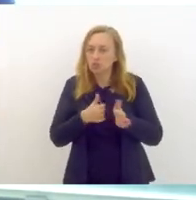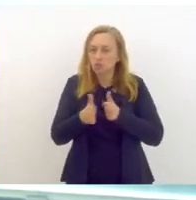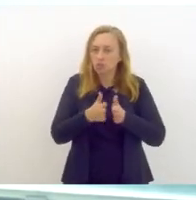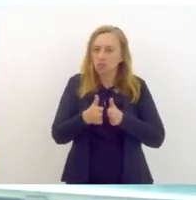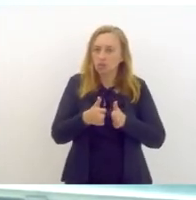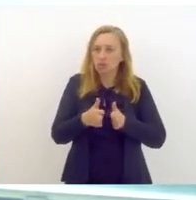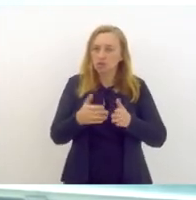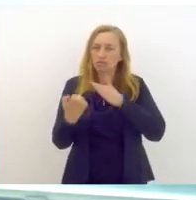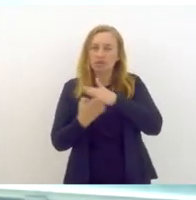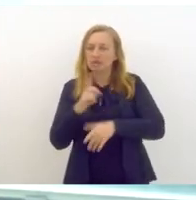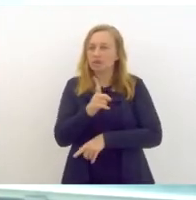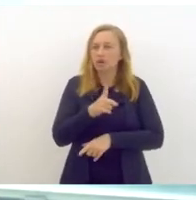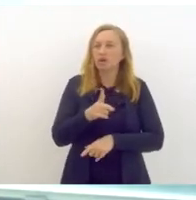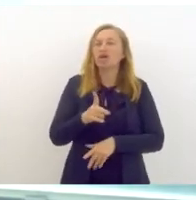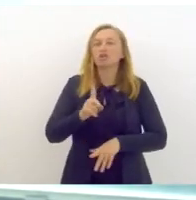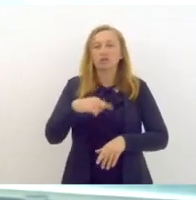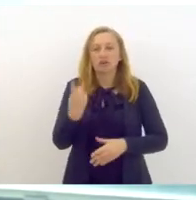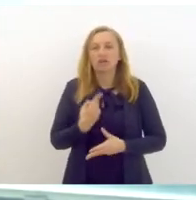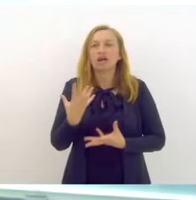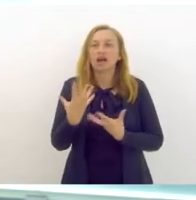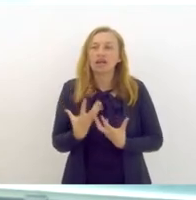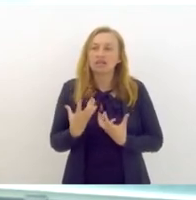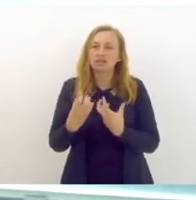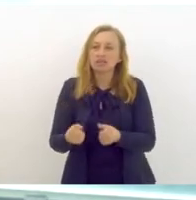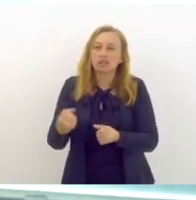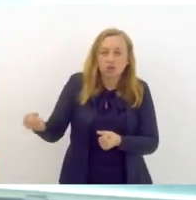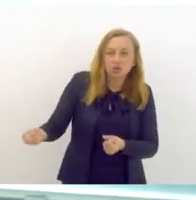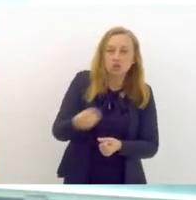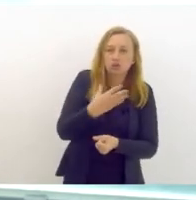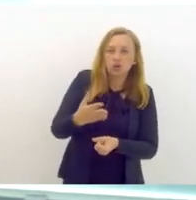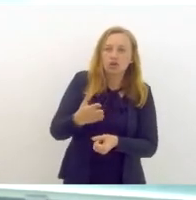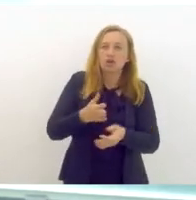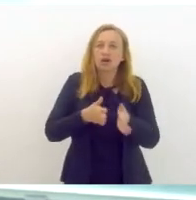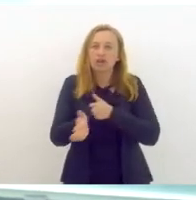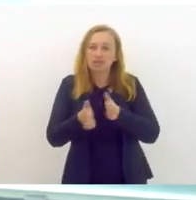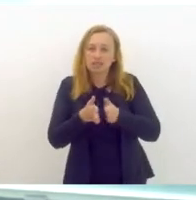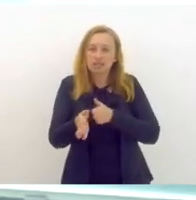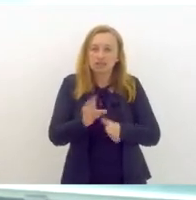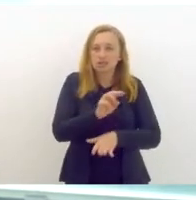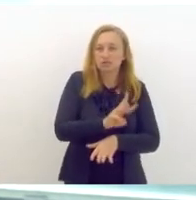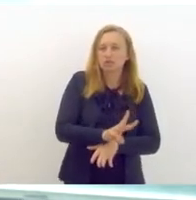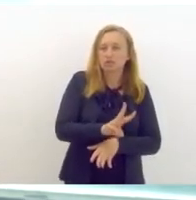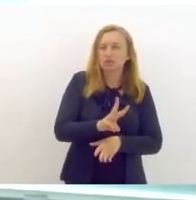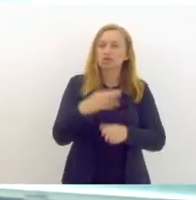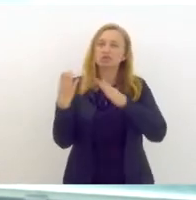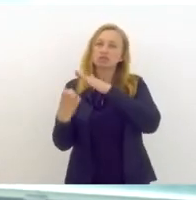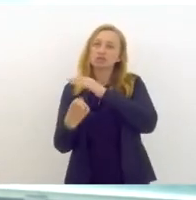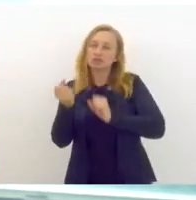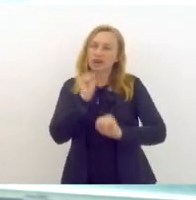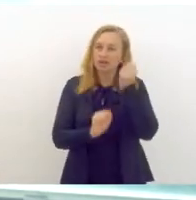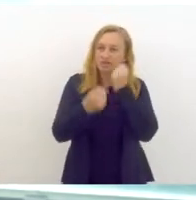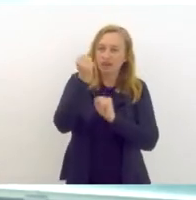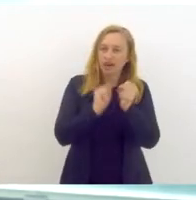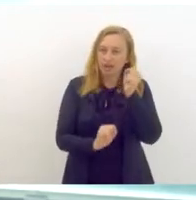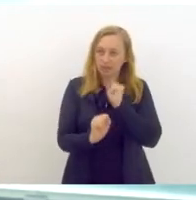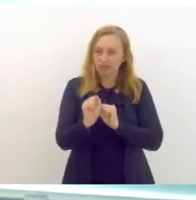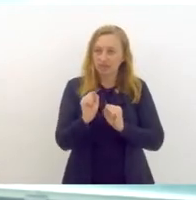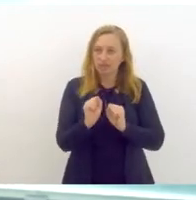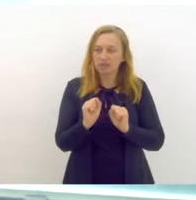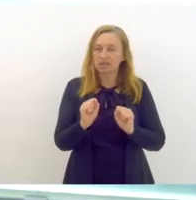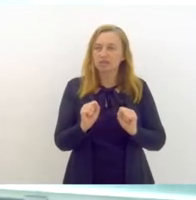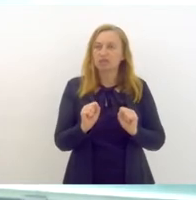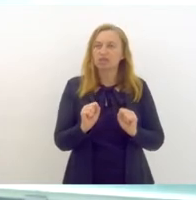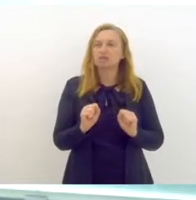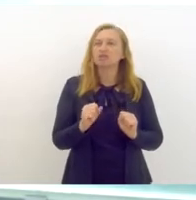A gente foi favorável à incorporação de um novo acesso para o site da fábrica, por dentro do limite do refúgio, ou seja, a